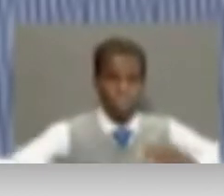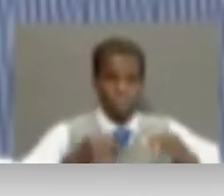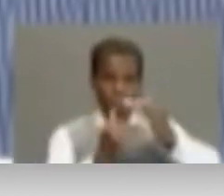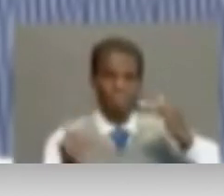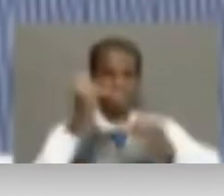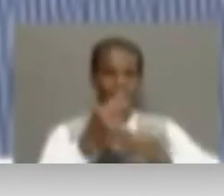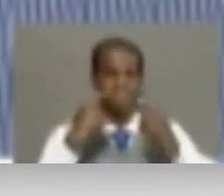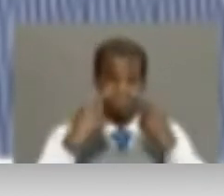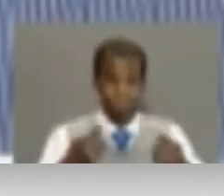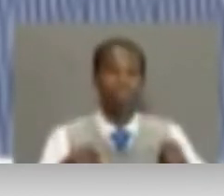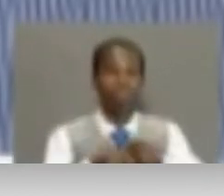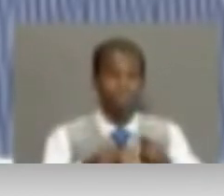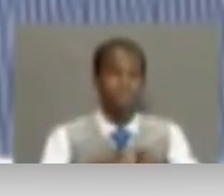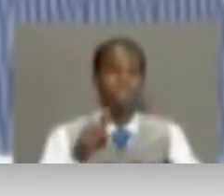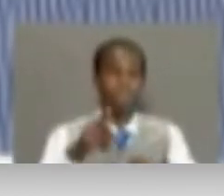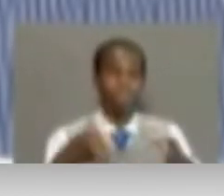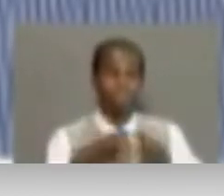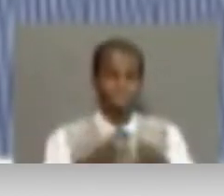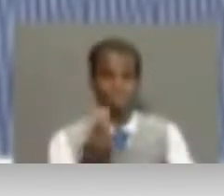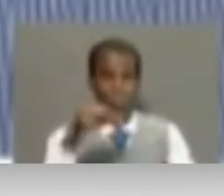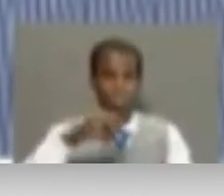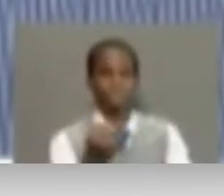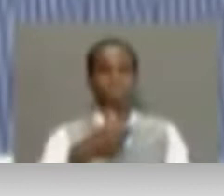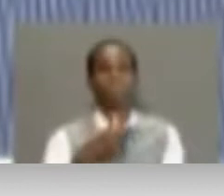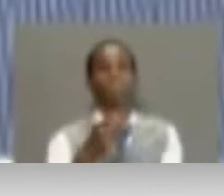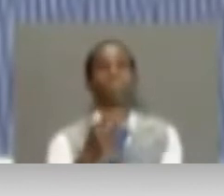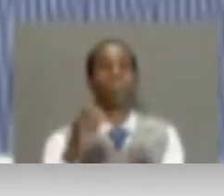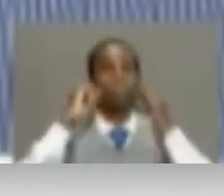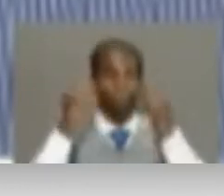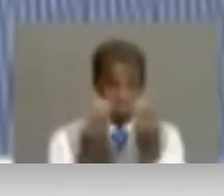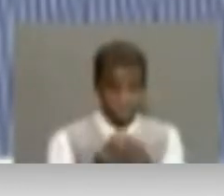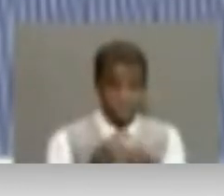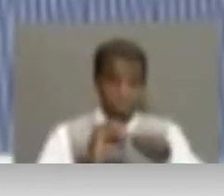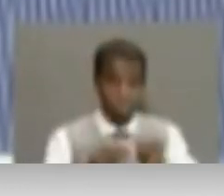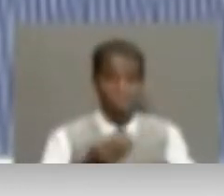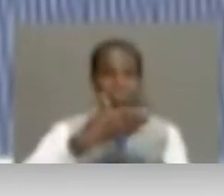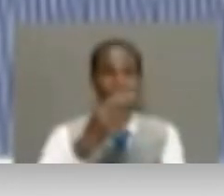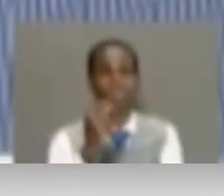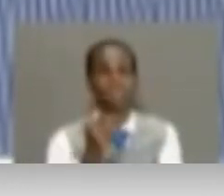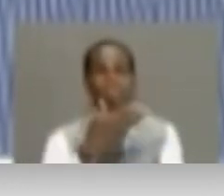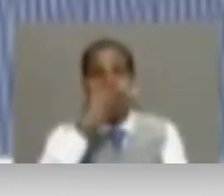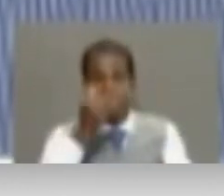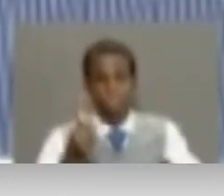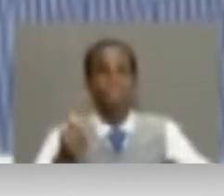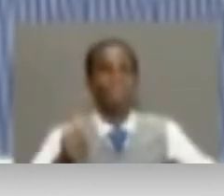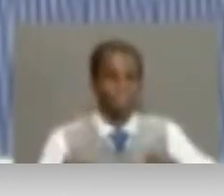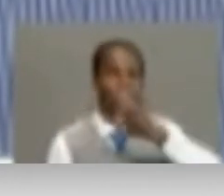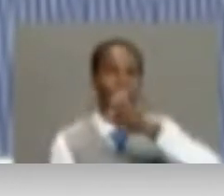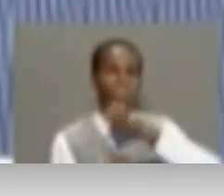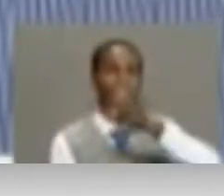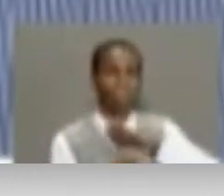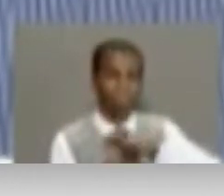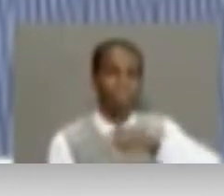13º Congresso Ordinário do Partido Unido. Dizer que, a nível da nossa jurisprudência do Tribunal Constitucional em concreto, não